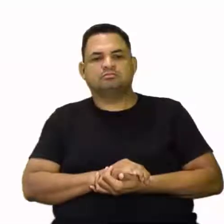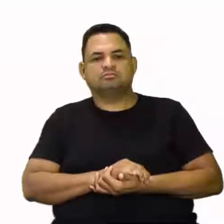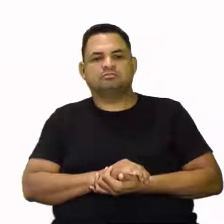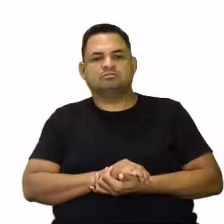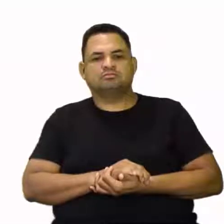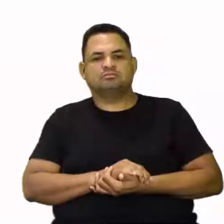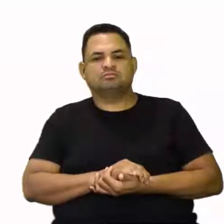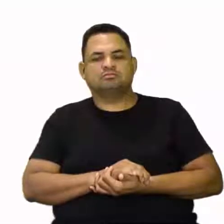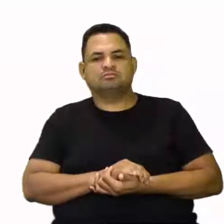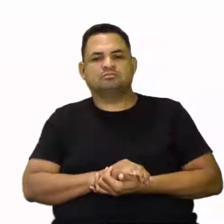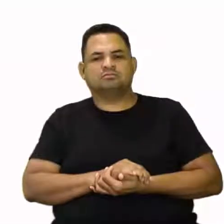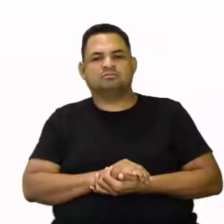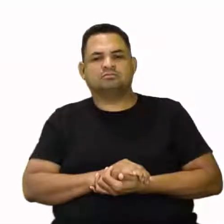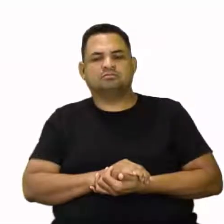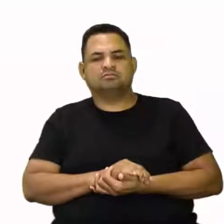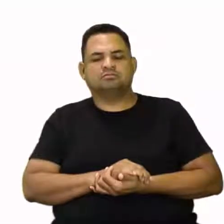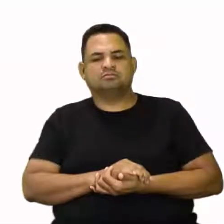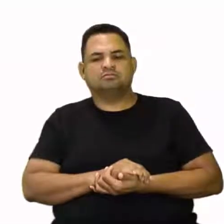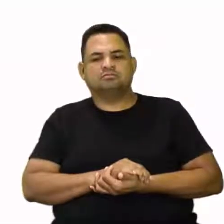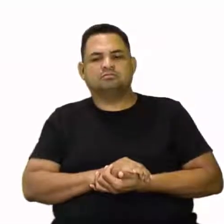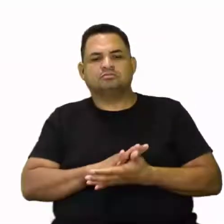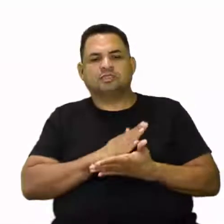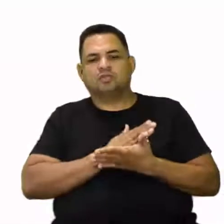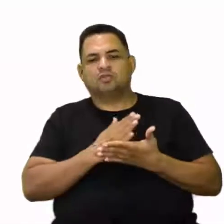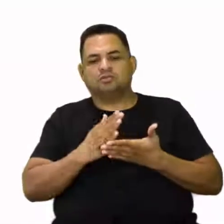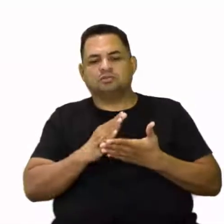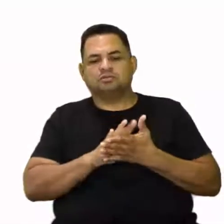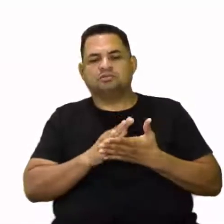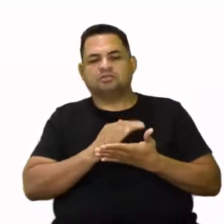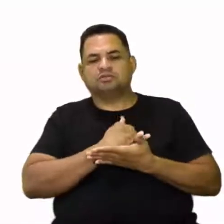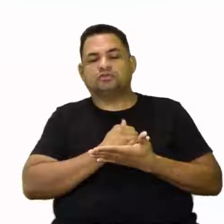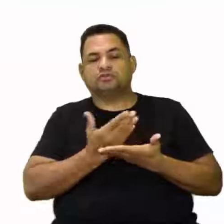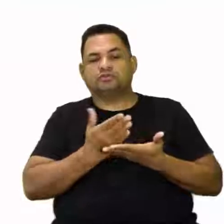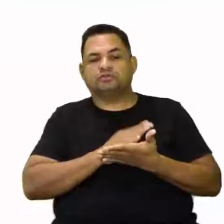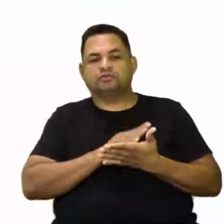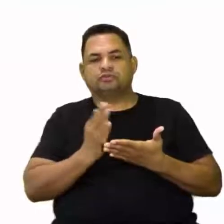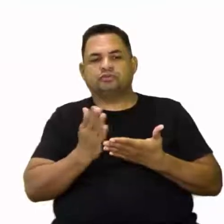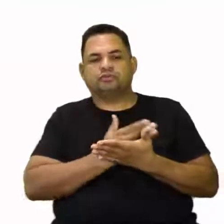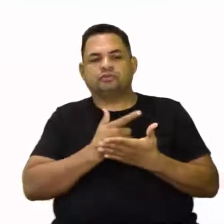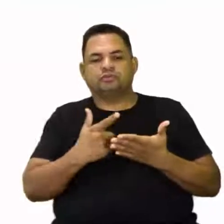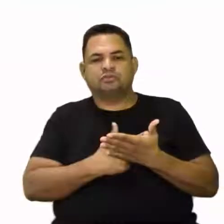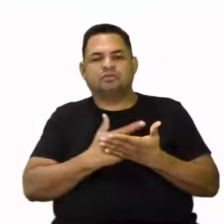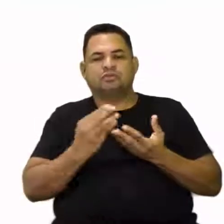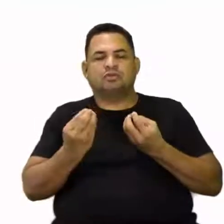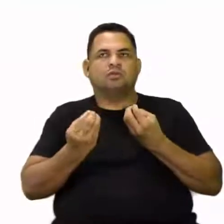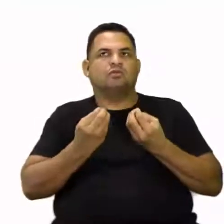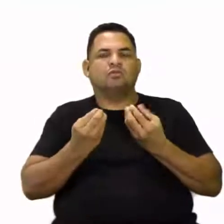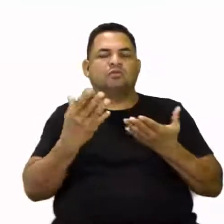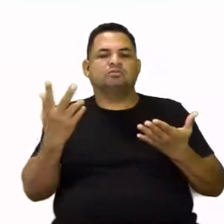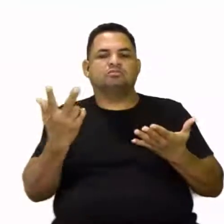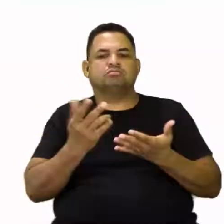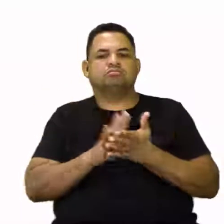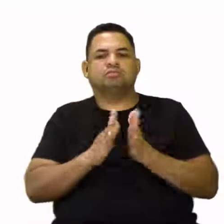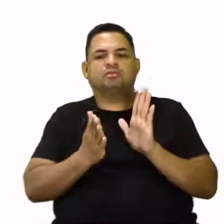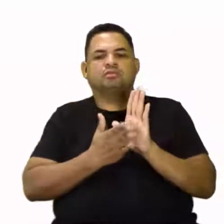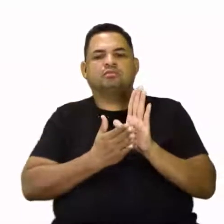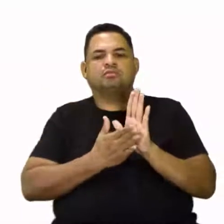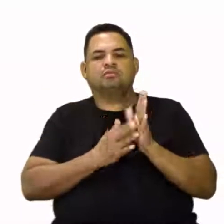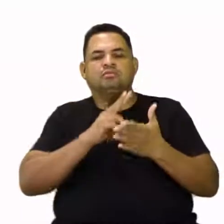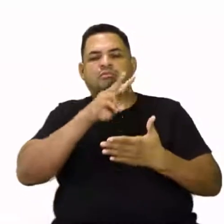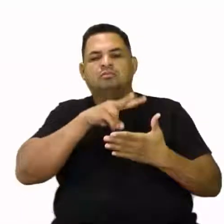da direção. Que se encontra no início do livro, como eu falei para vocês. Que como é que é? Ele propõe uma